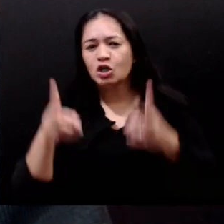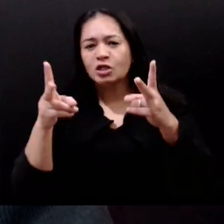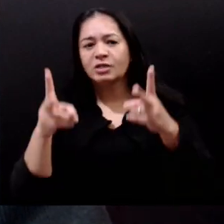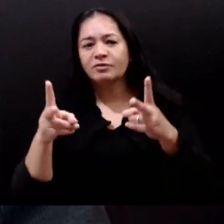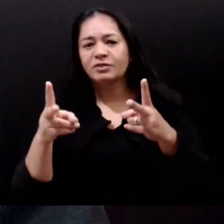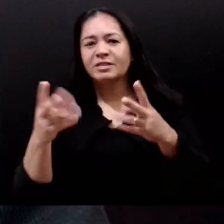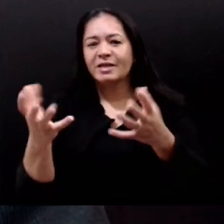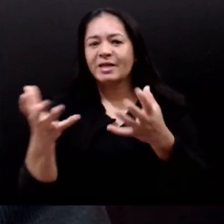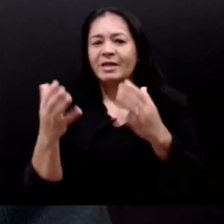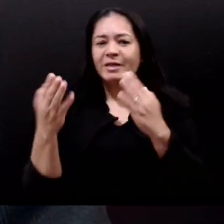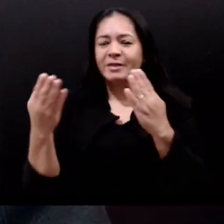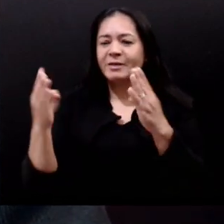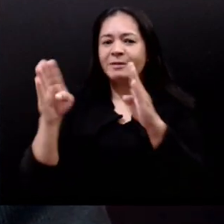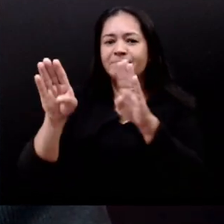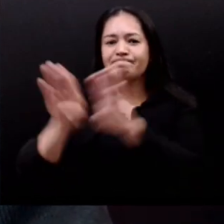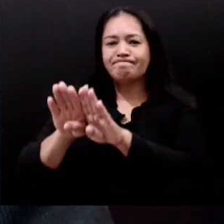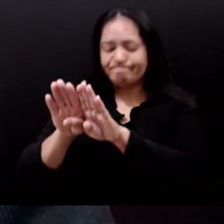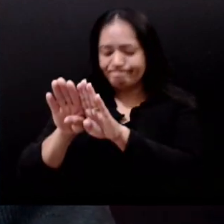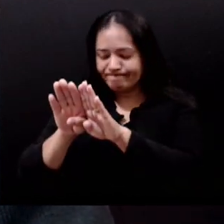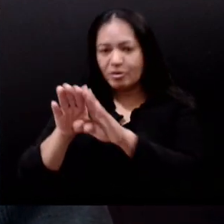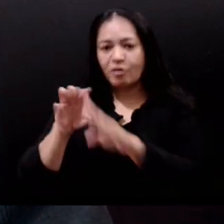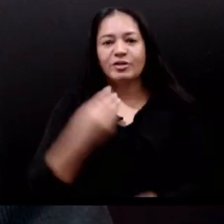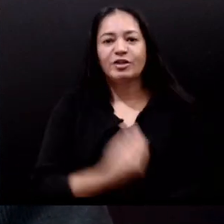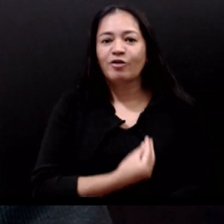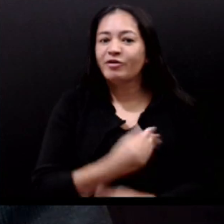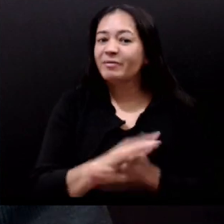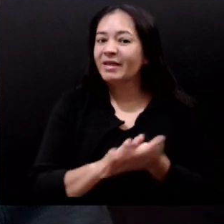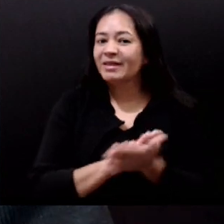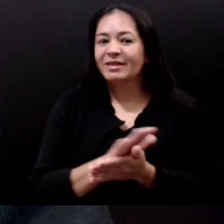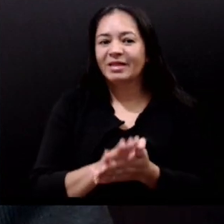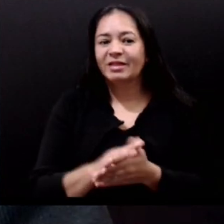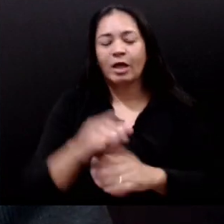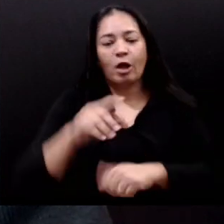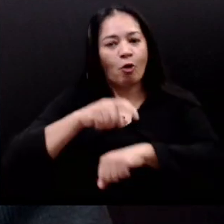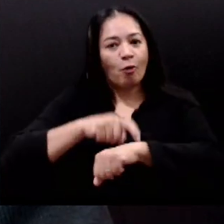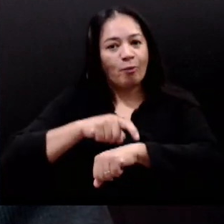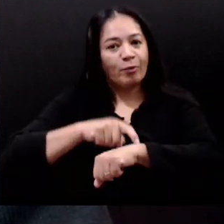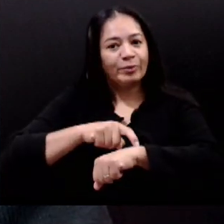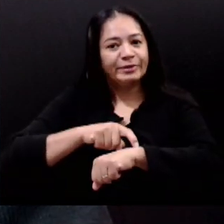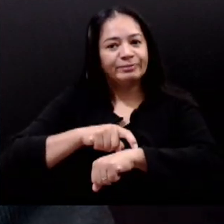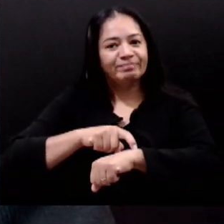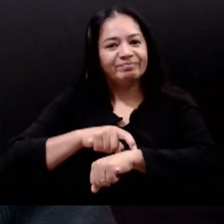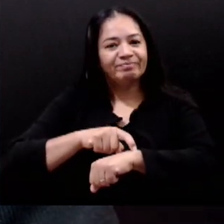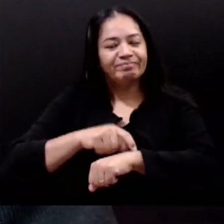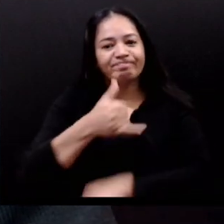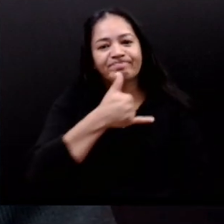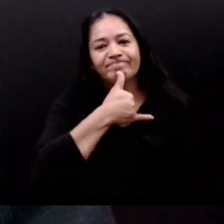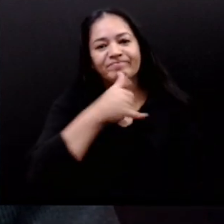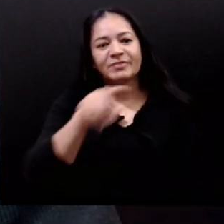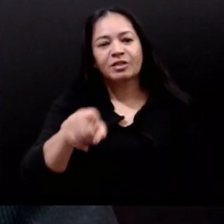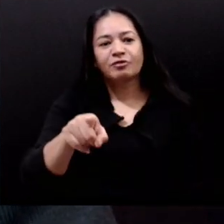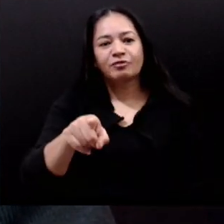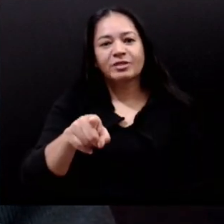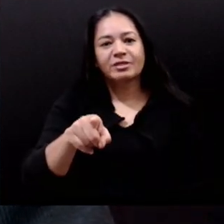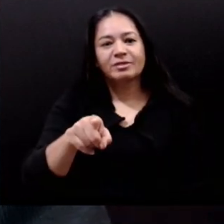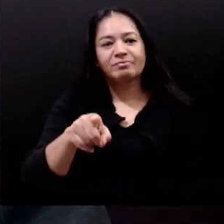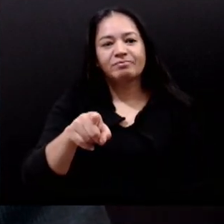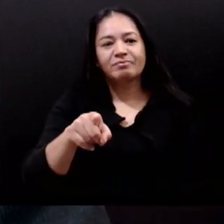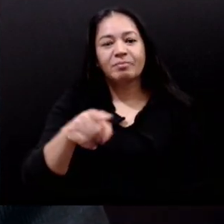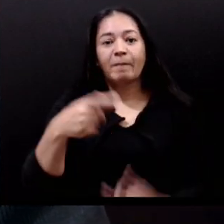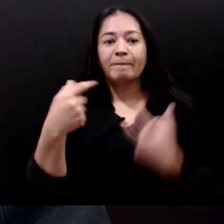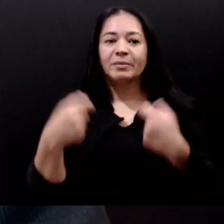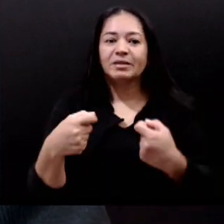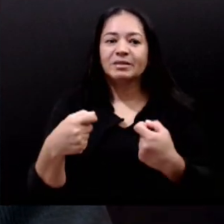quarto, você não vive para mais nada. Aí é o momento que, infelizmente, você vai ter que desconstruir